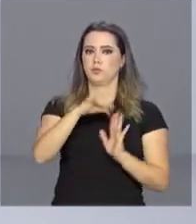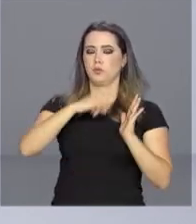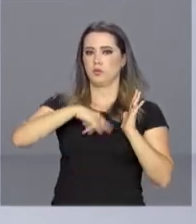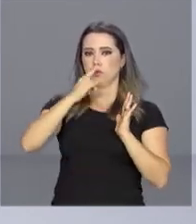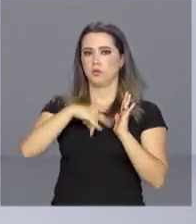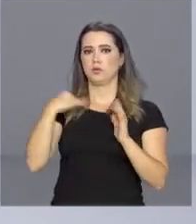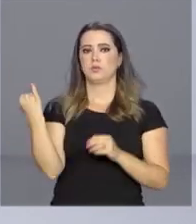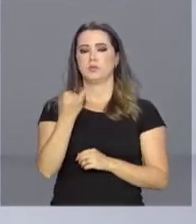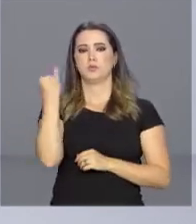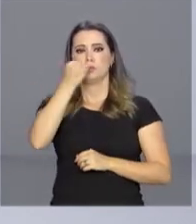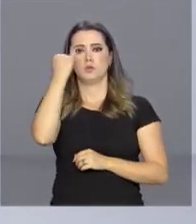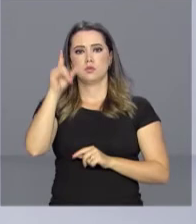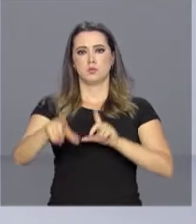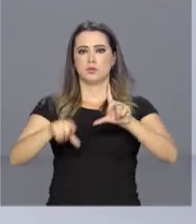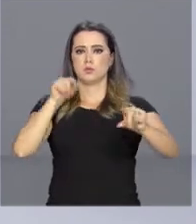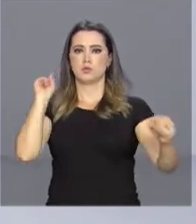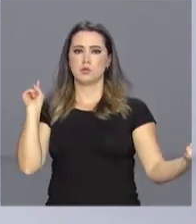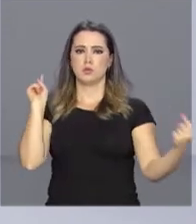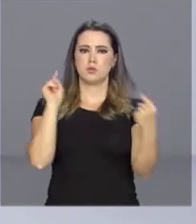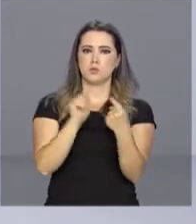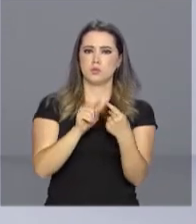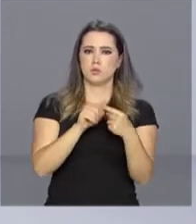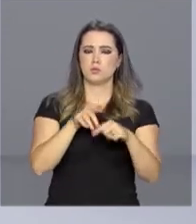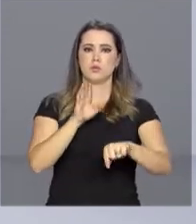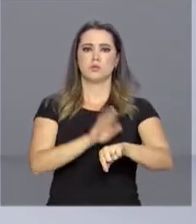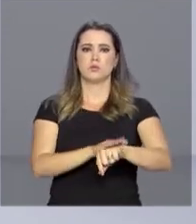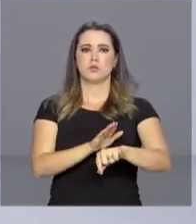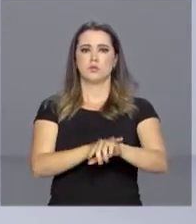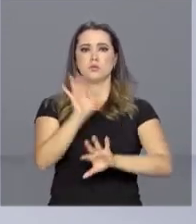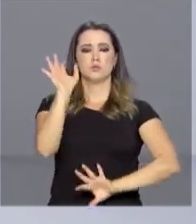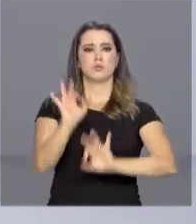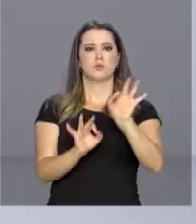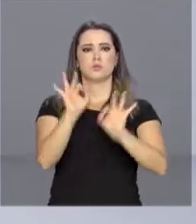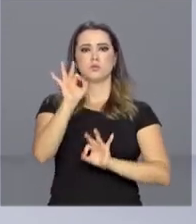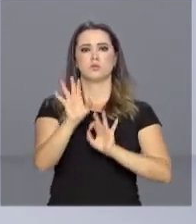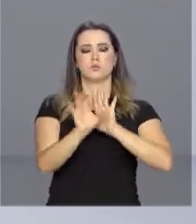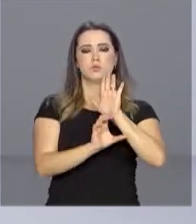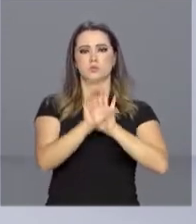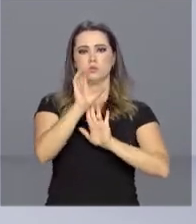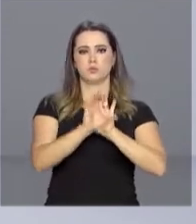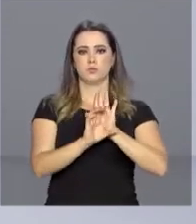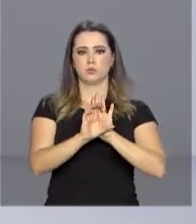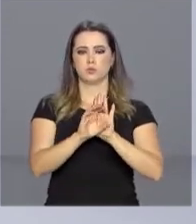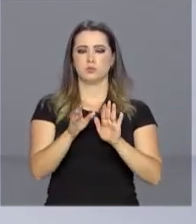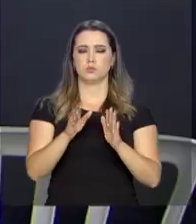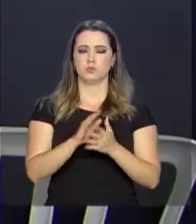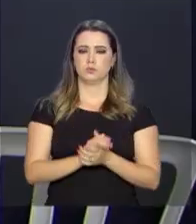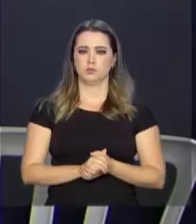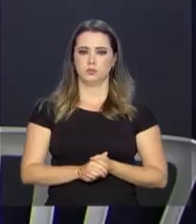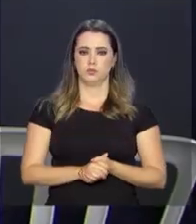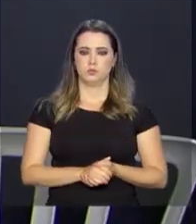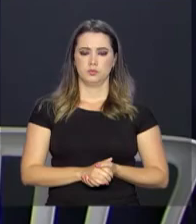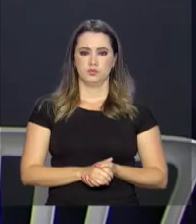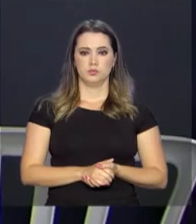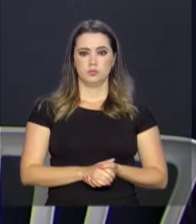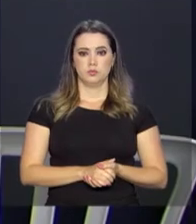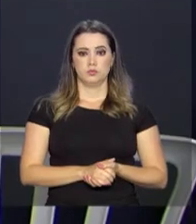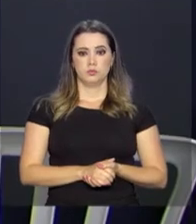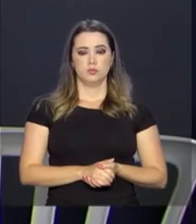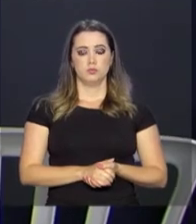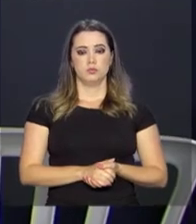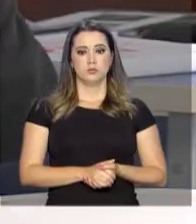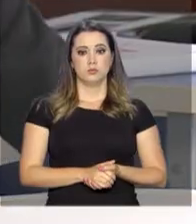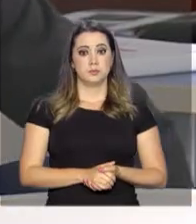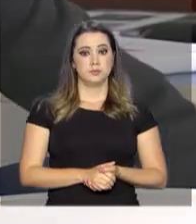documento fundamental para definir os objetivos na hora de elaborar os currículos escolares. A